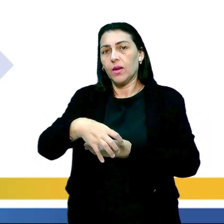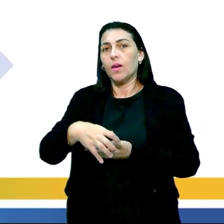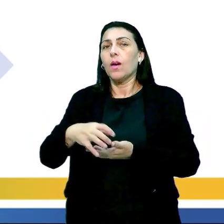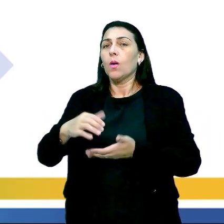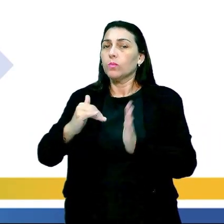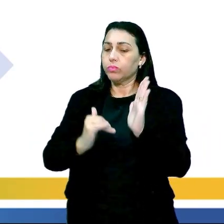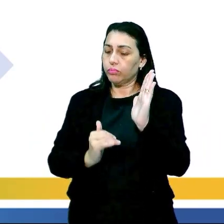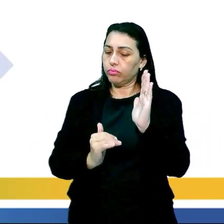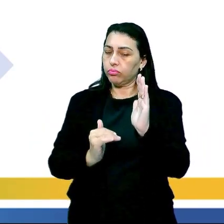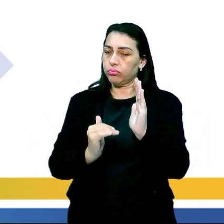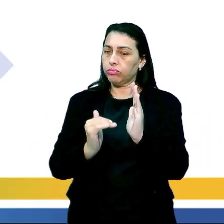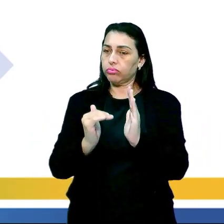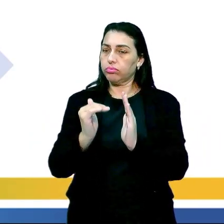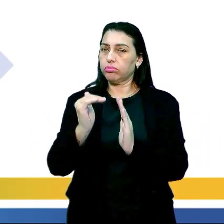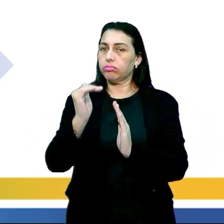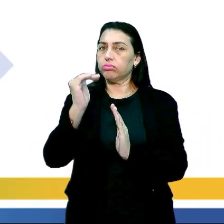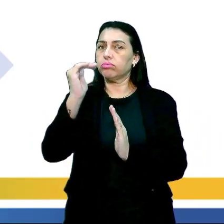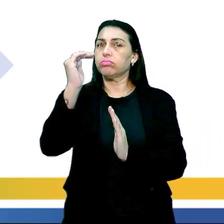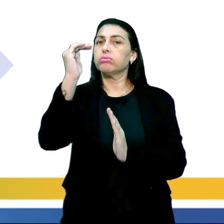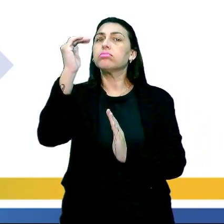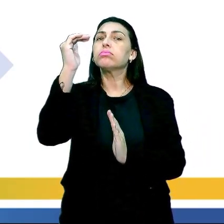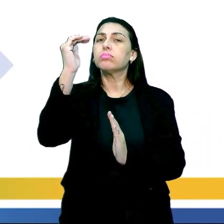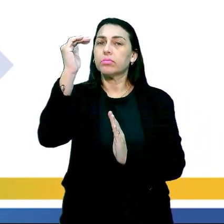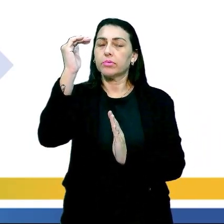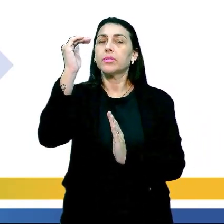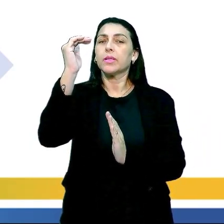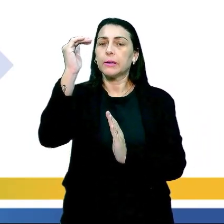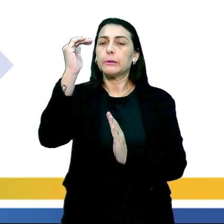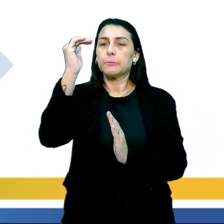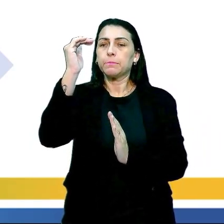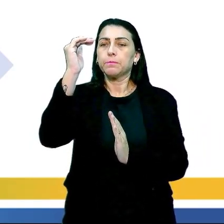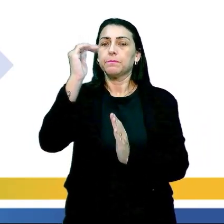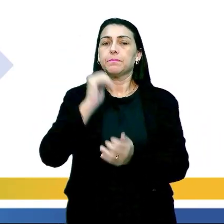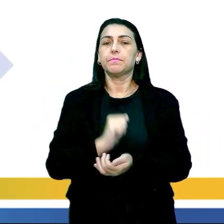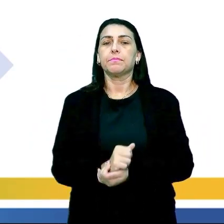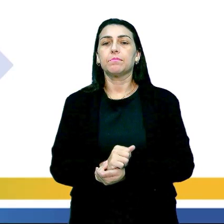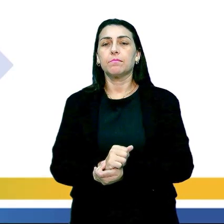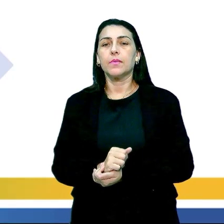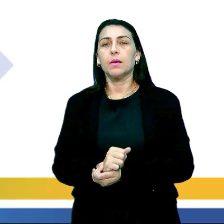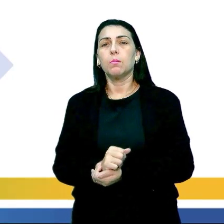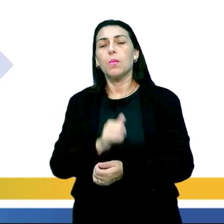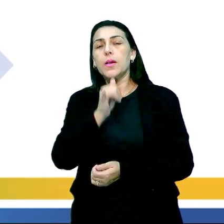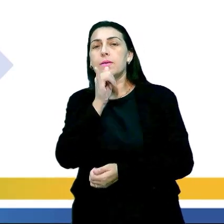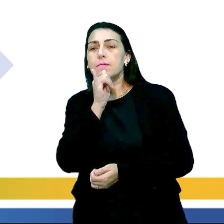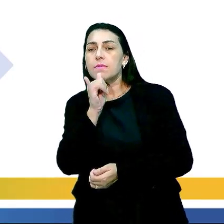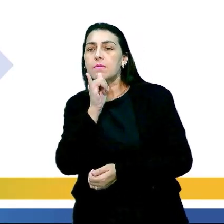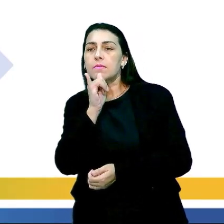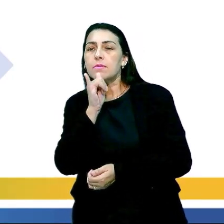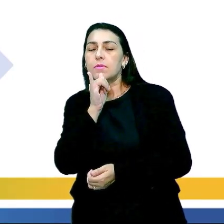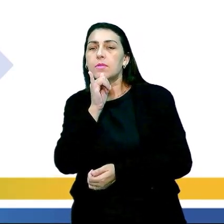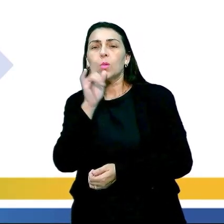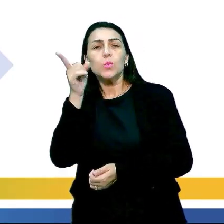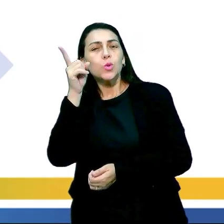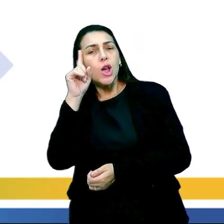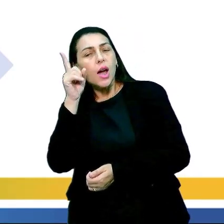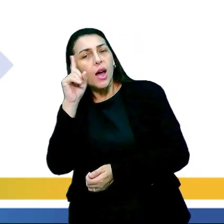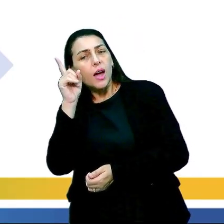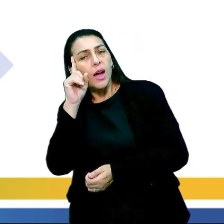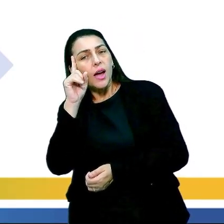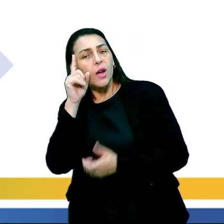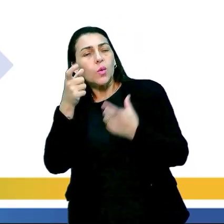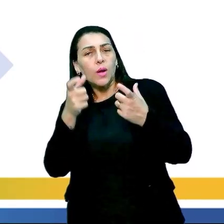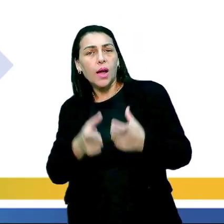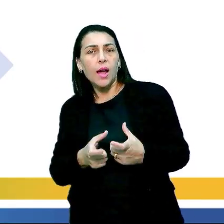é o aumento do que a gente chama de amplitude térmica, tá? Por exemplo, é quando a gente tem, por exemplo,